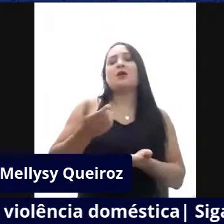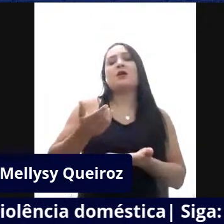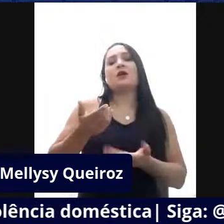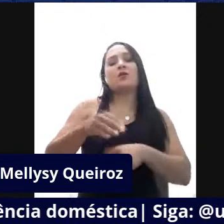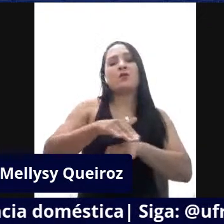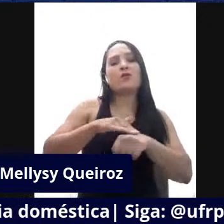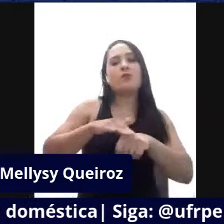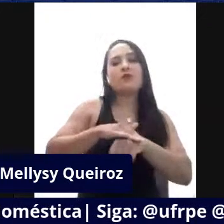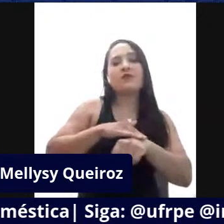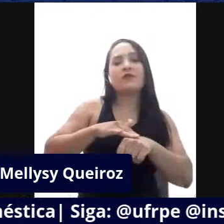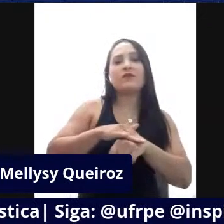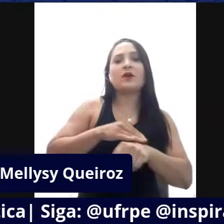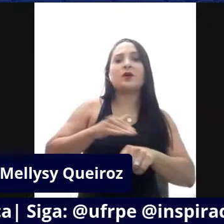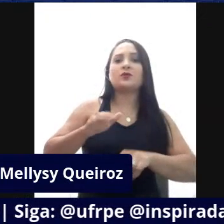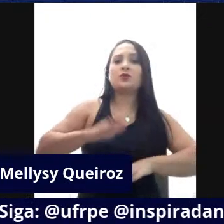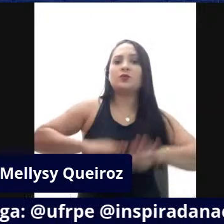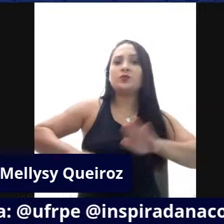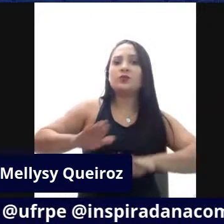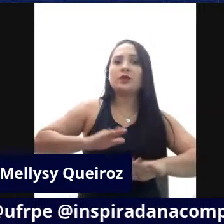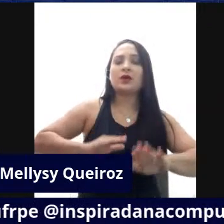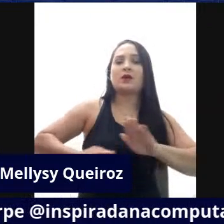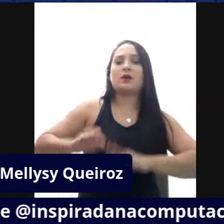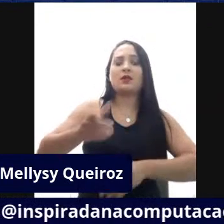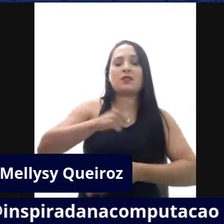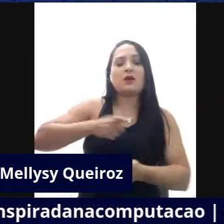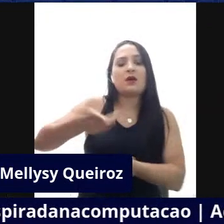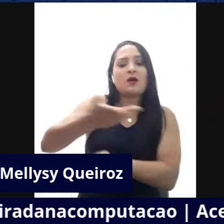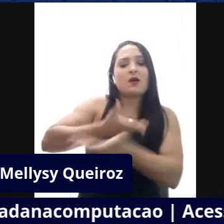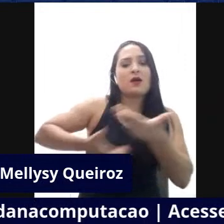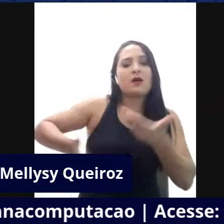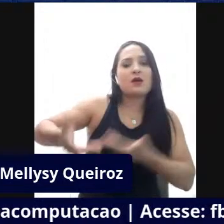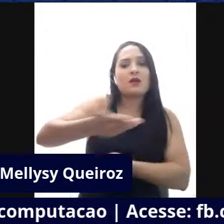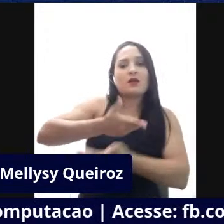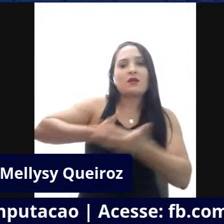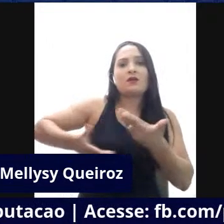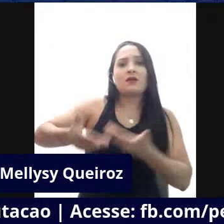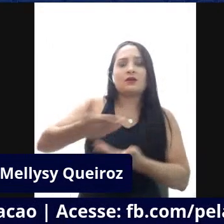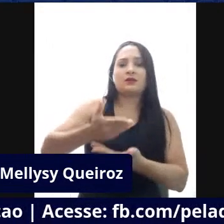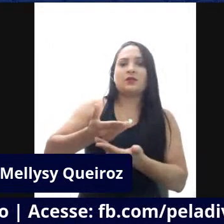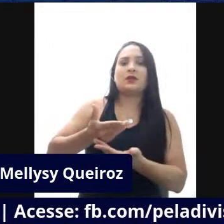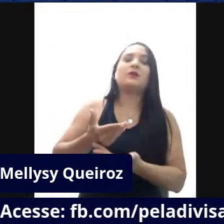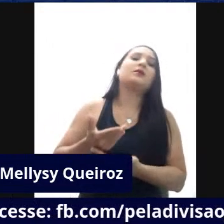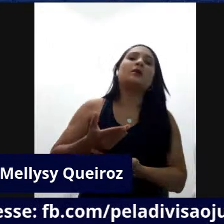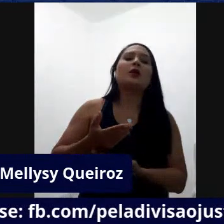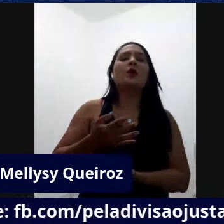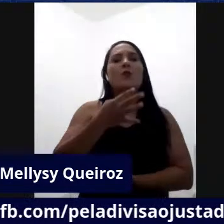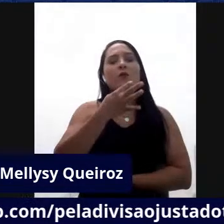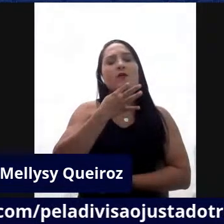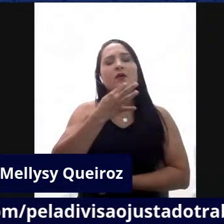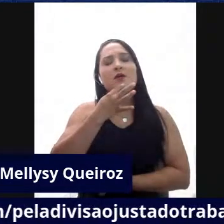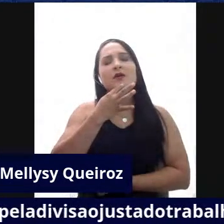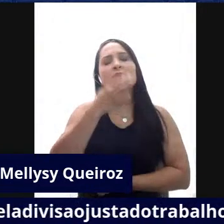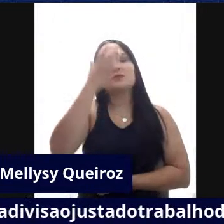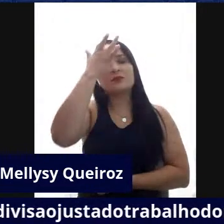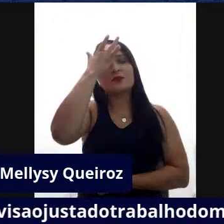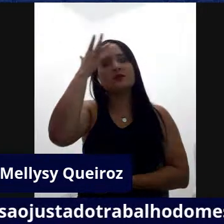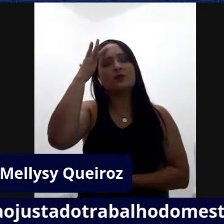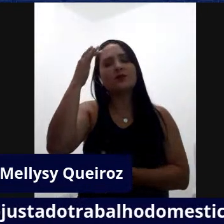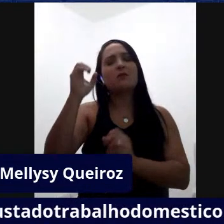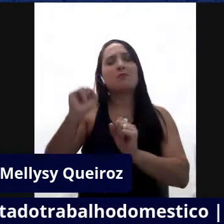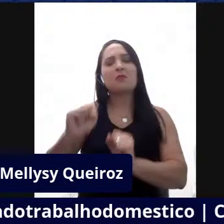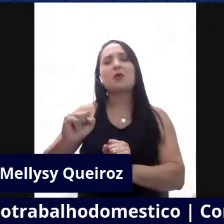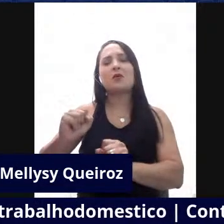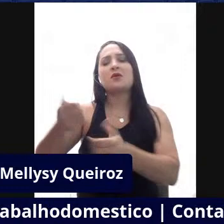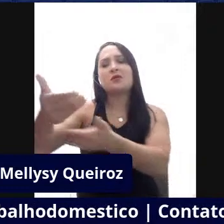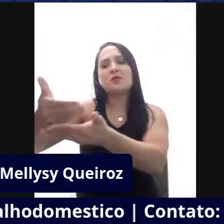Porque as pessoas se comunicam, né? Todo mundo aqui se comunica e conhece alguém que Isso. contrata mulheres. E a gente pode fazer esse apoio também. Então é